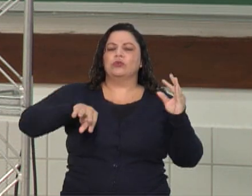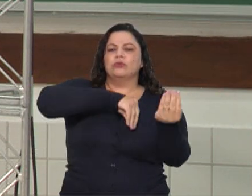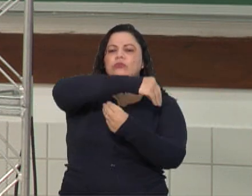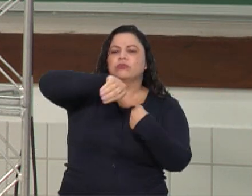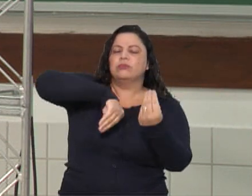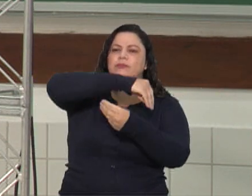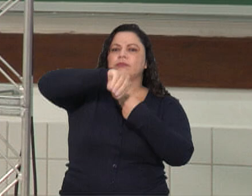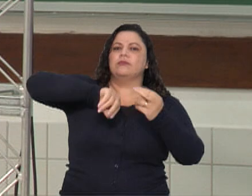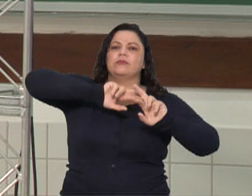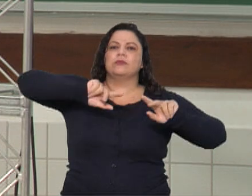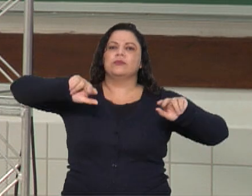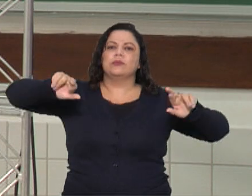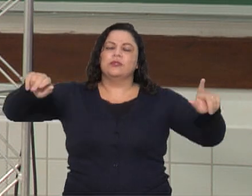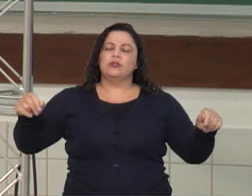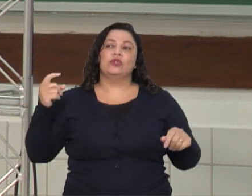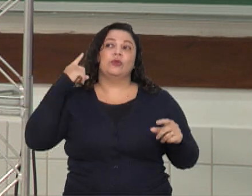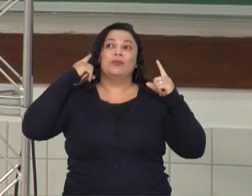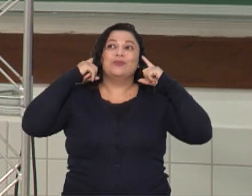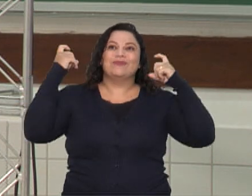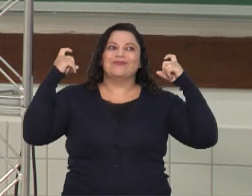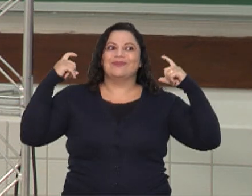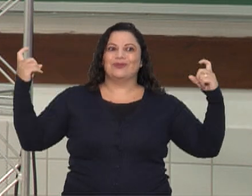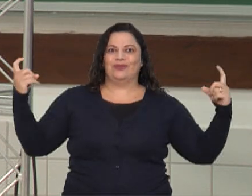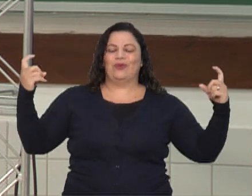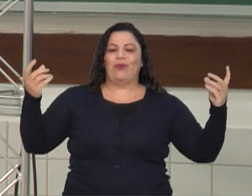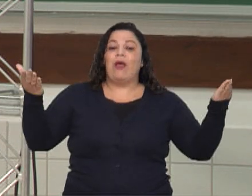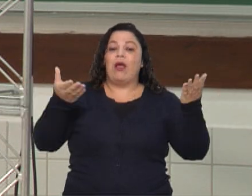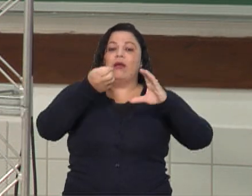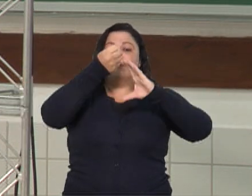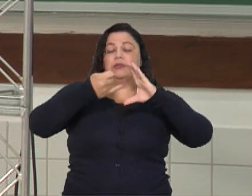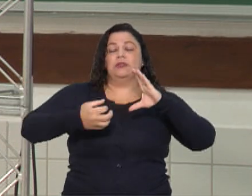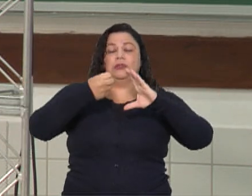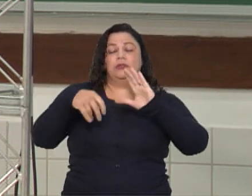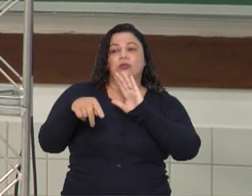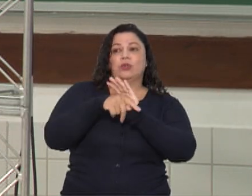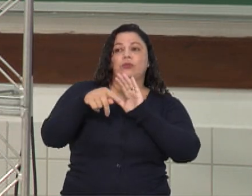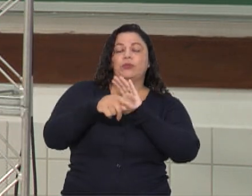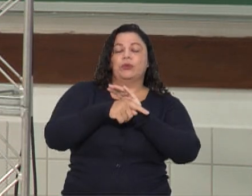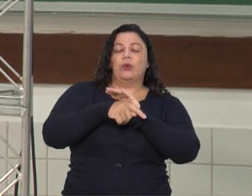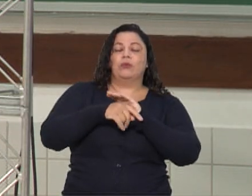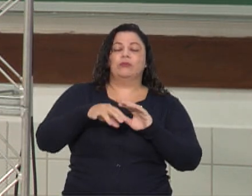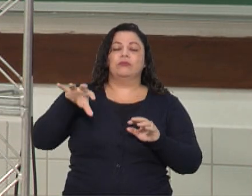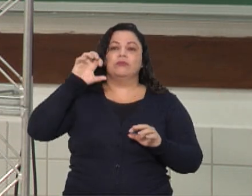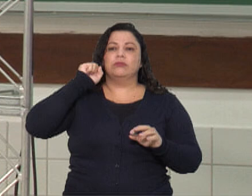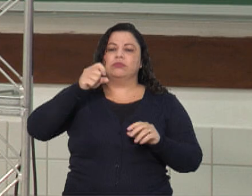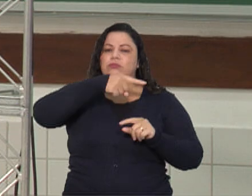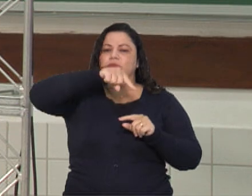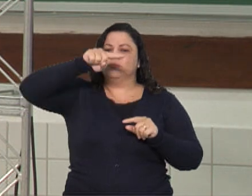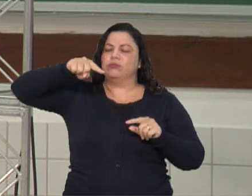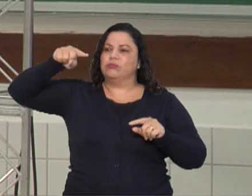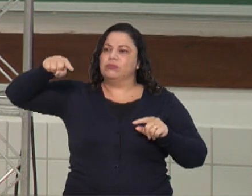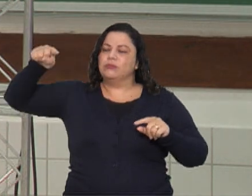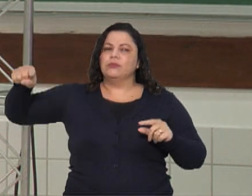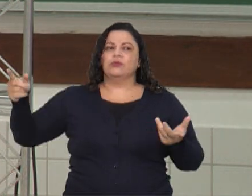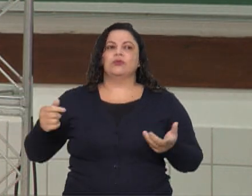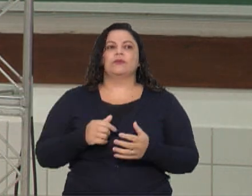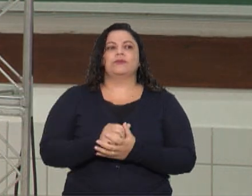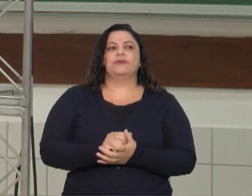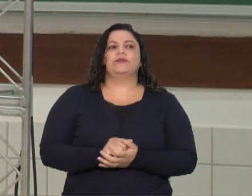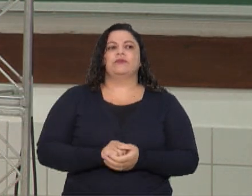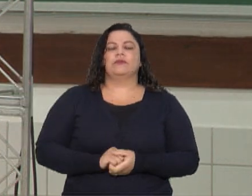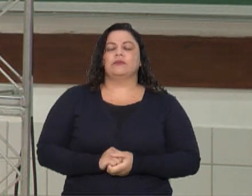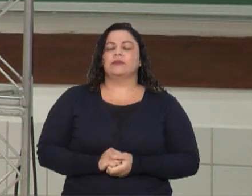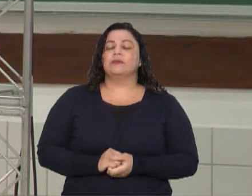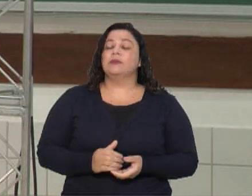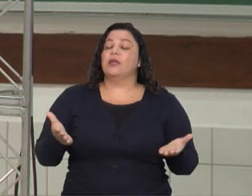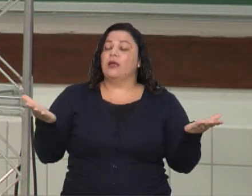a gente vai focar mais em algumas características dos sons. Então a gente vai focar em